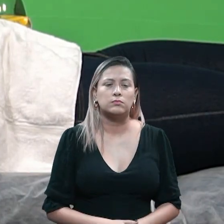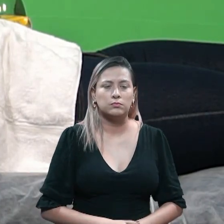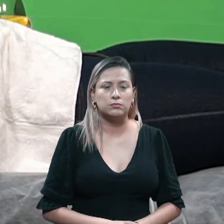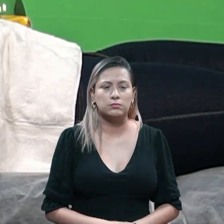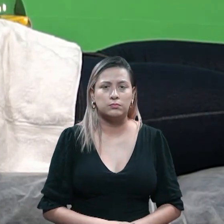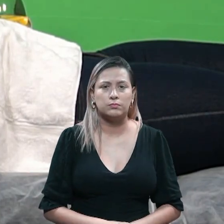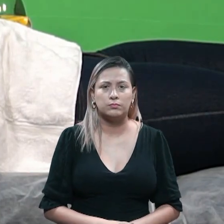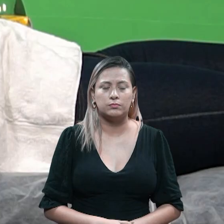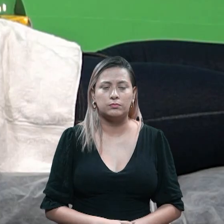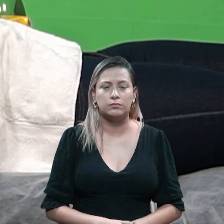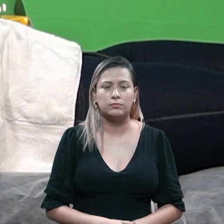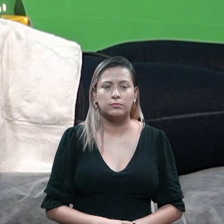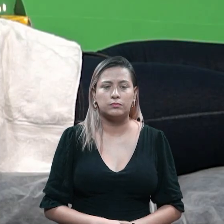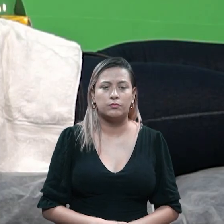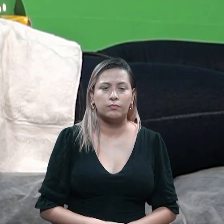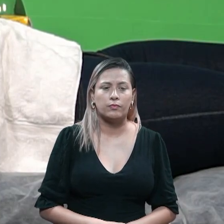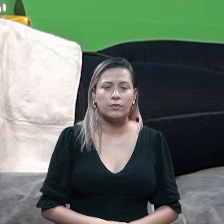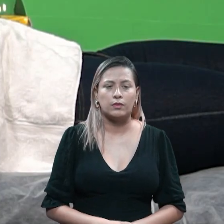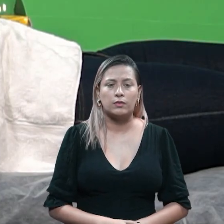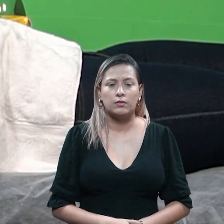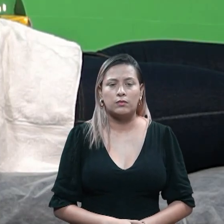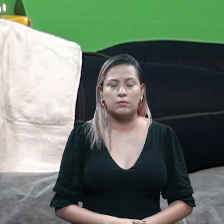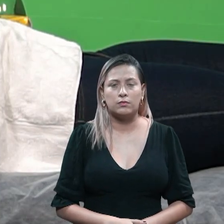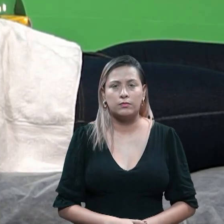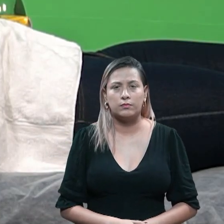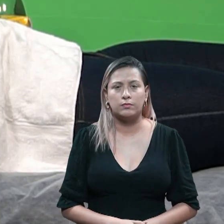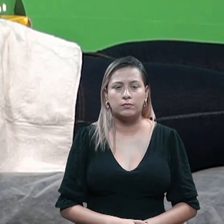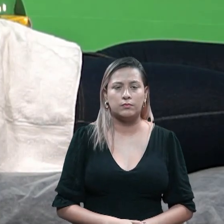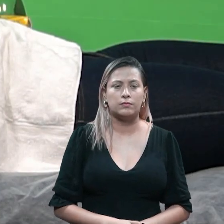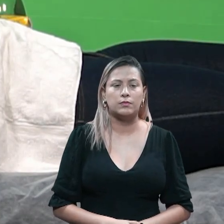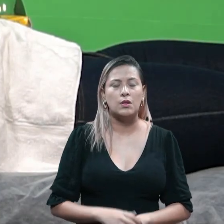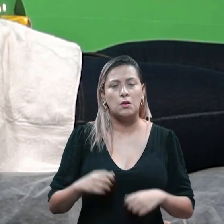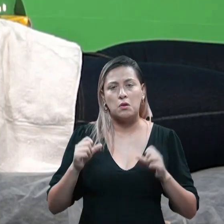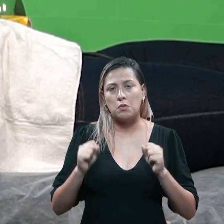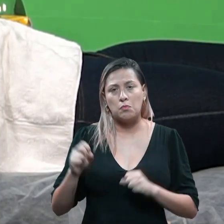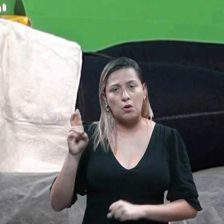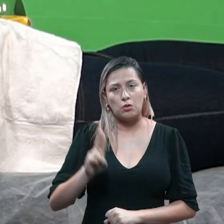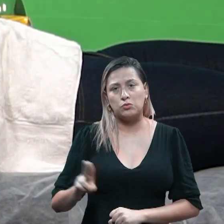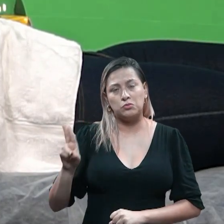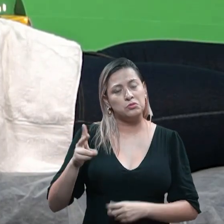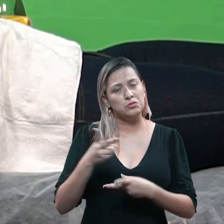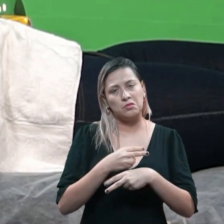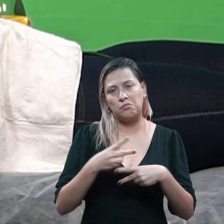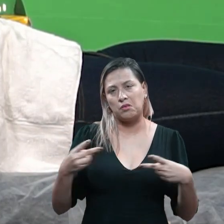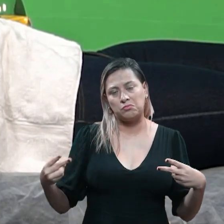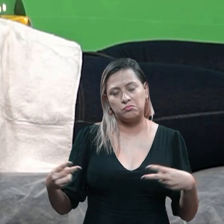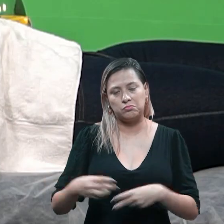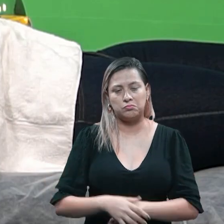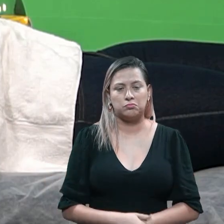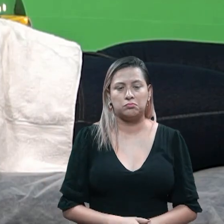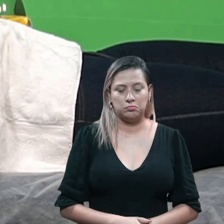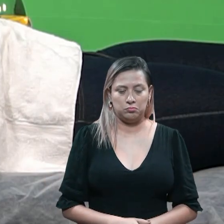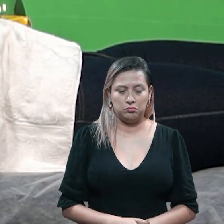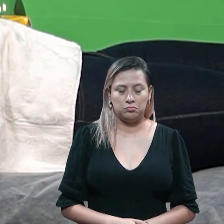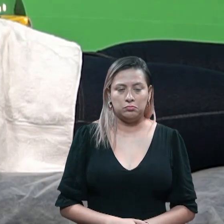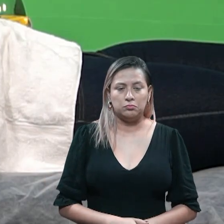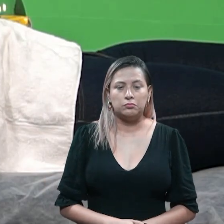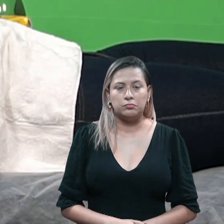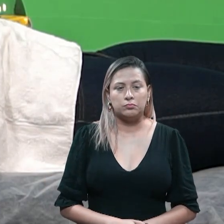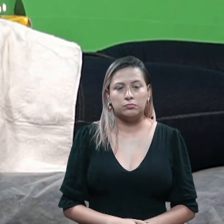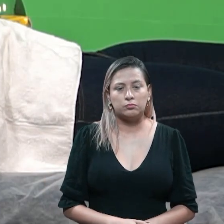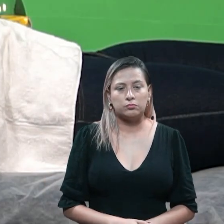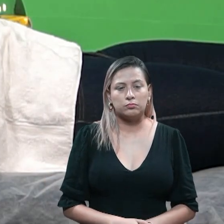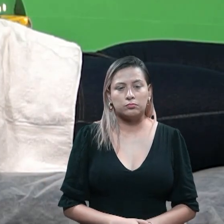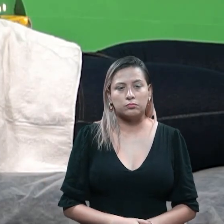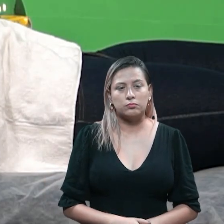Não é obrigado a gente usar uma linha só. O ideal é que os produtos sejam da mesma linha, mas